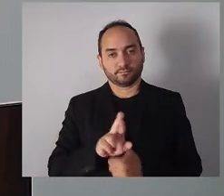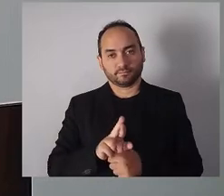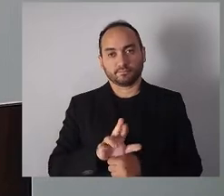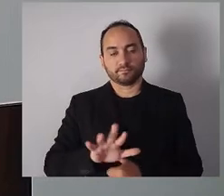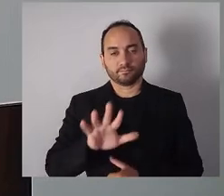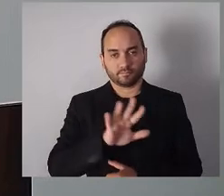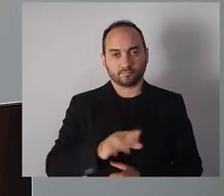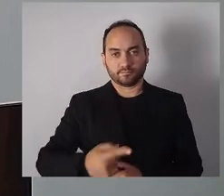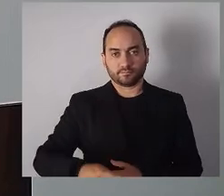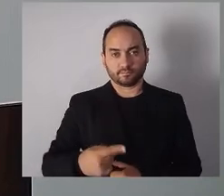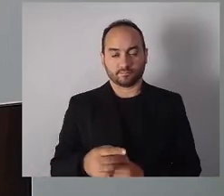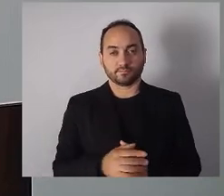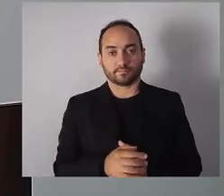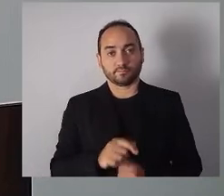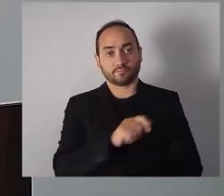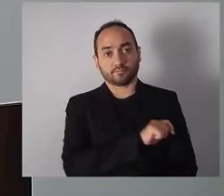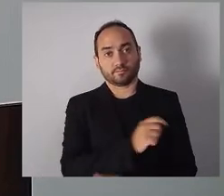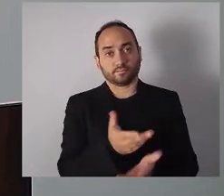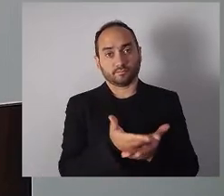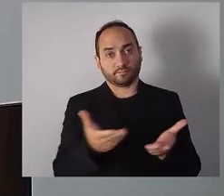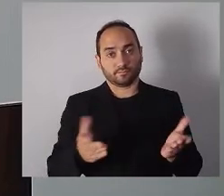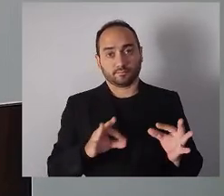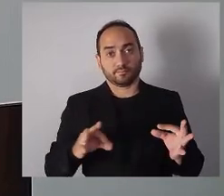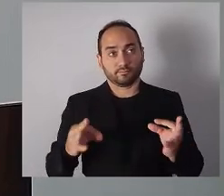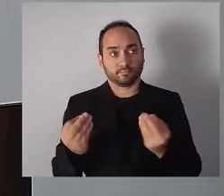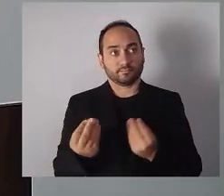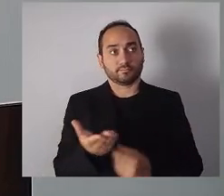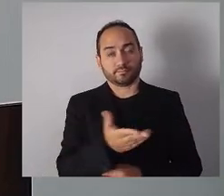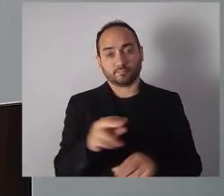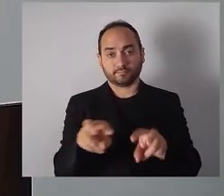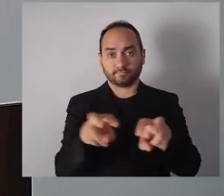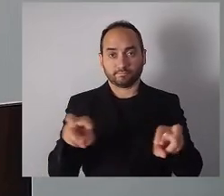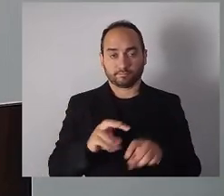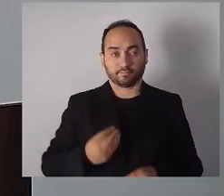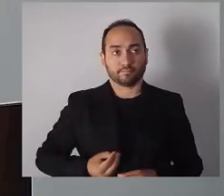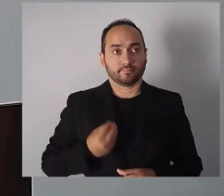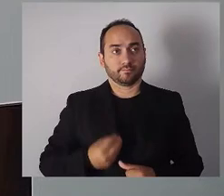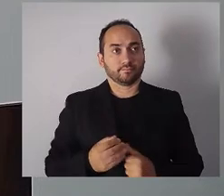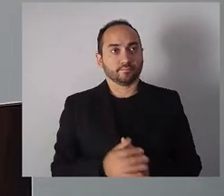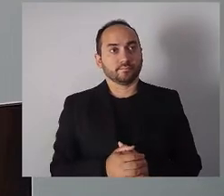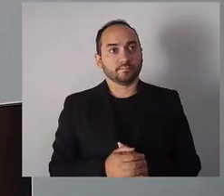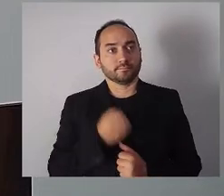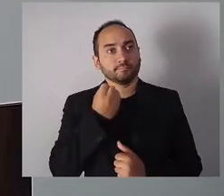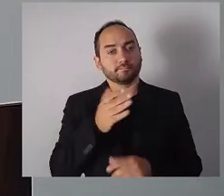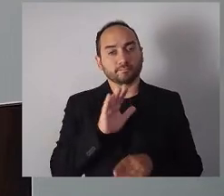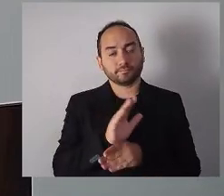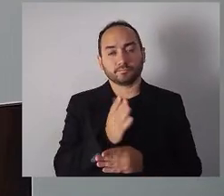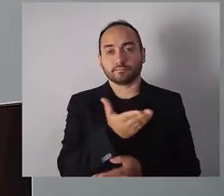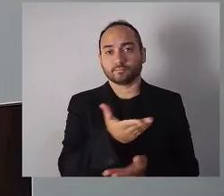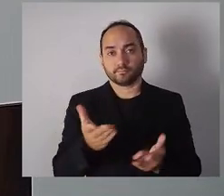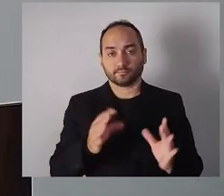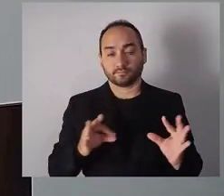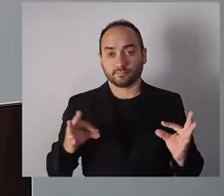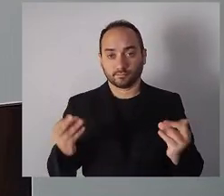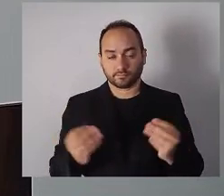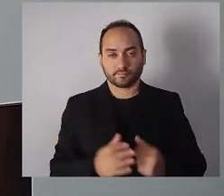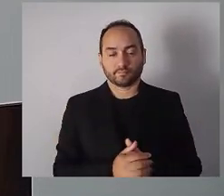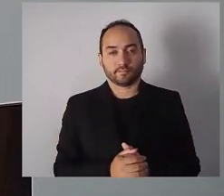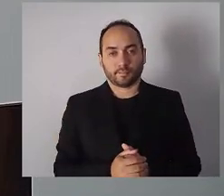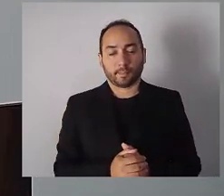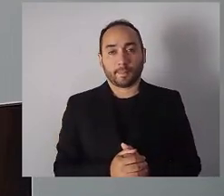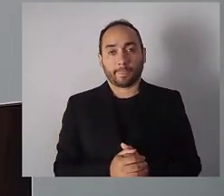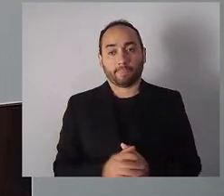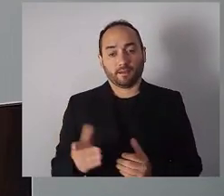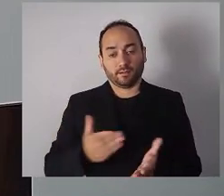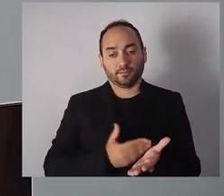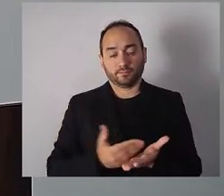casa. Queridos alunos e alunas aqui também presentes. Boa tarde a todos e a todas.